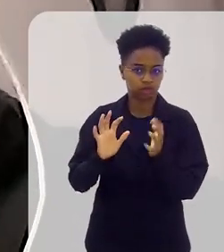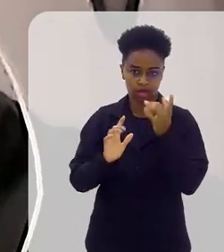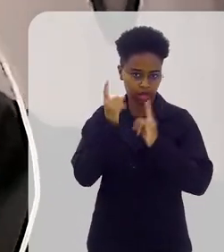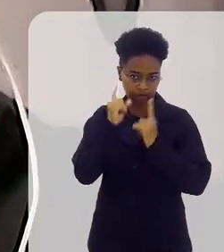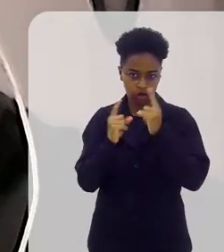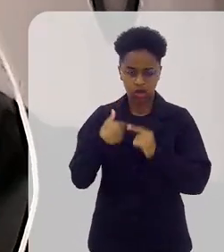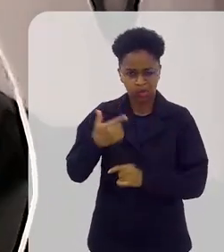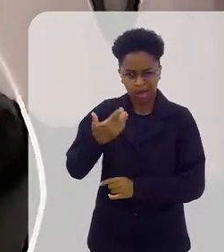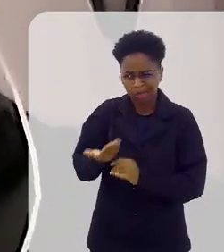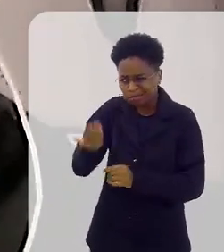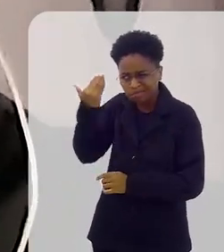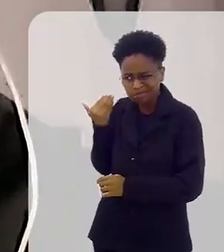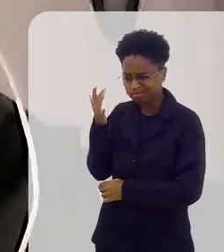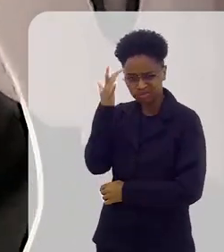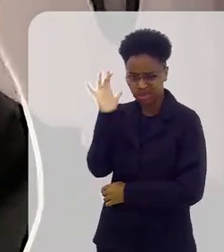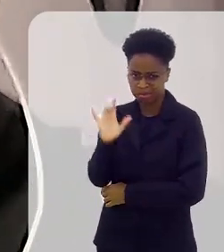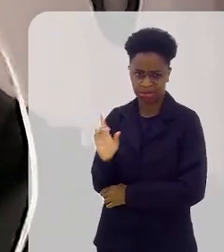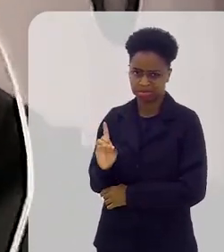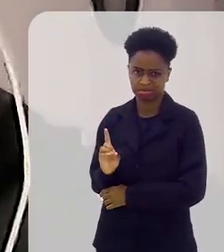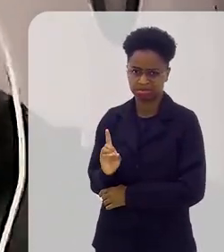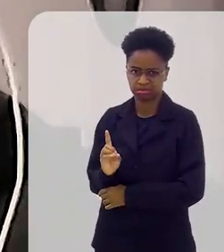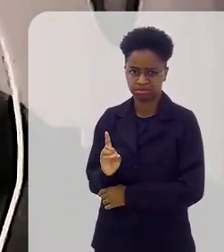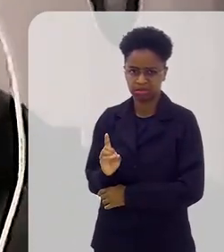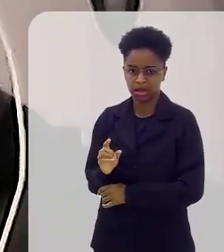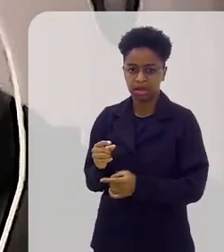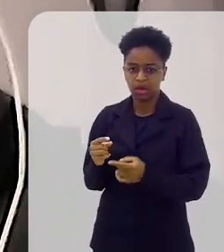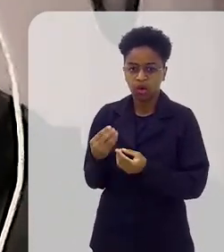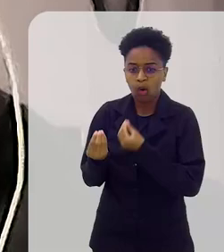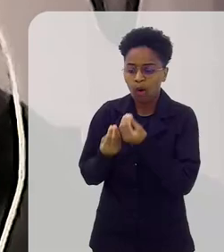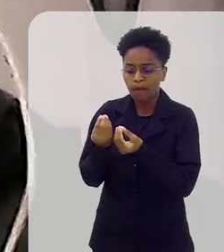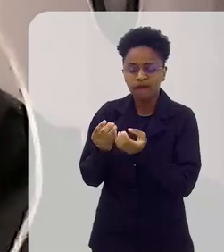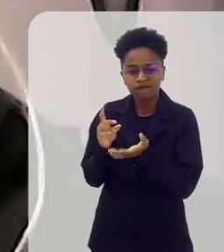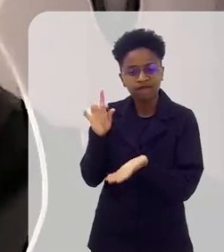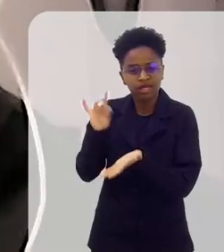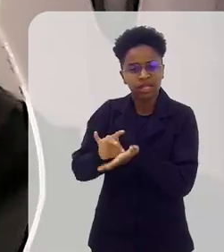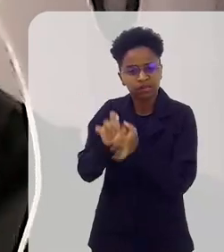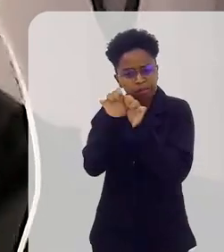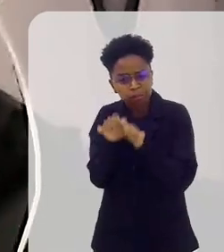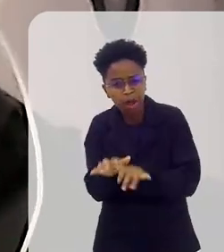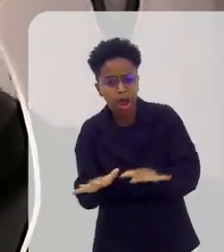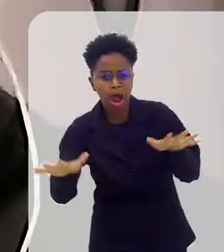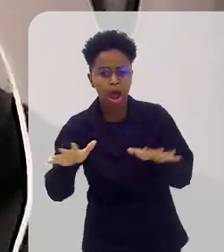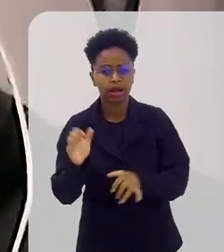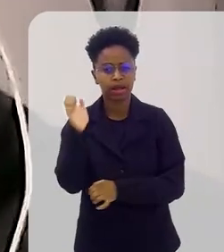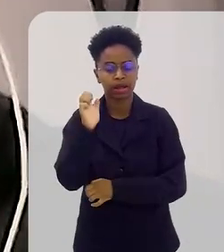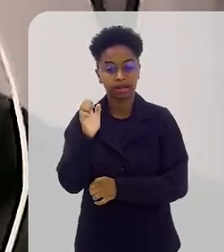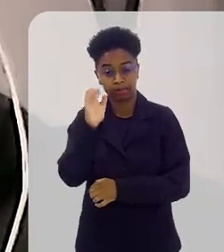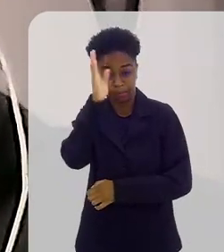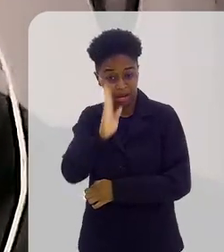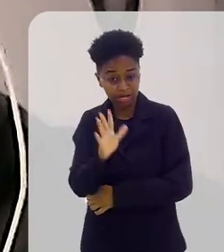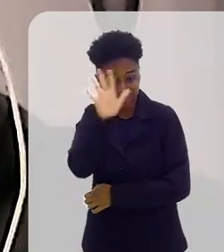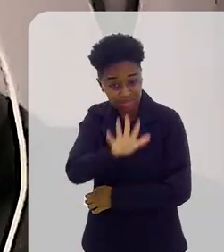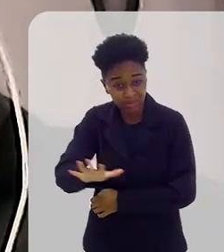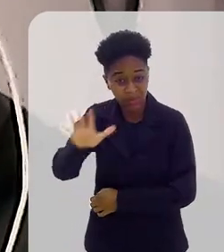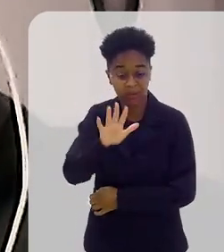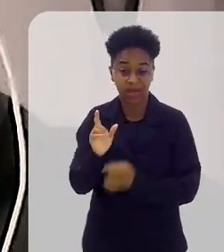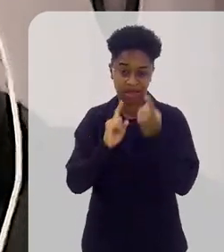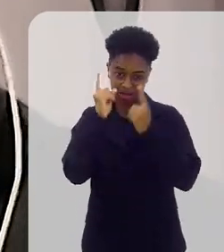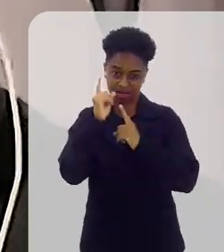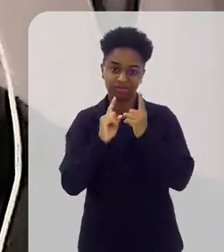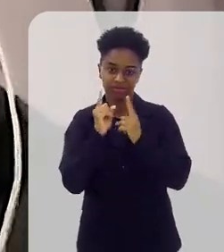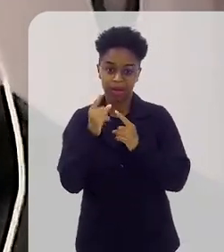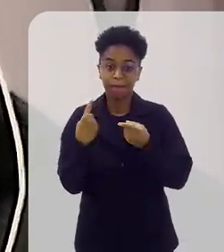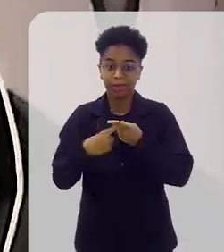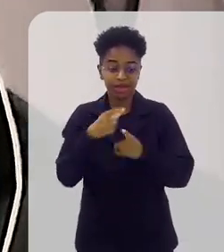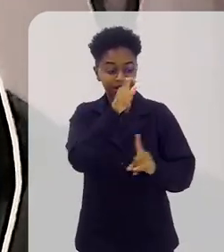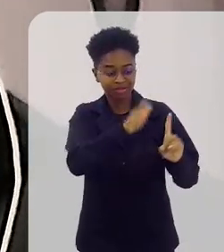carnaval. Eu não tinha essa noção da penetração, do alcance que o carnaval brasileiro tem.